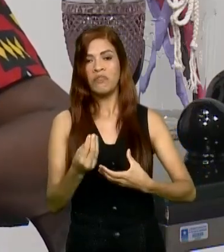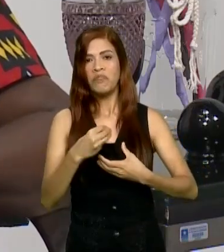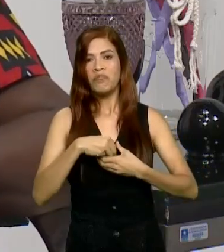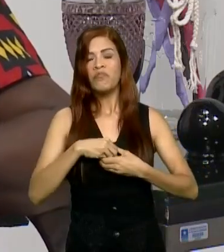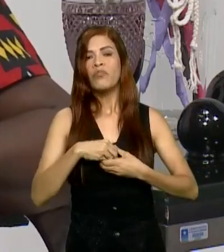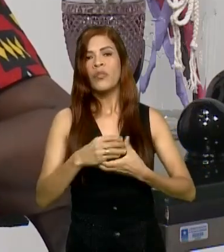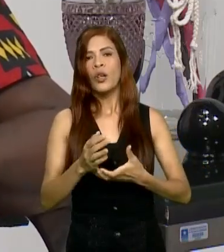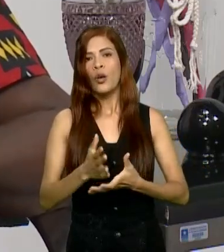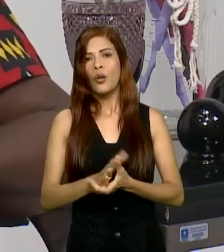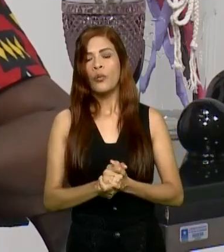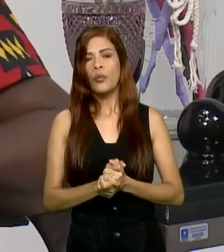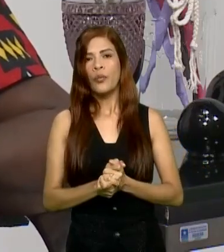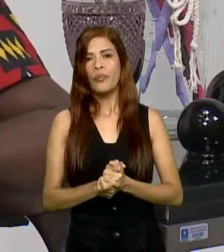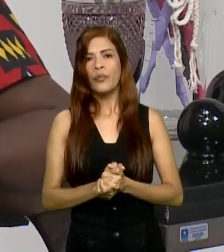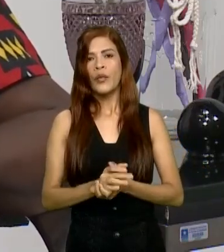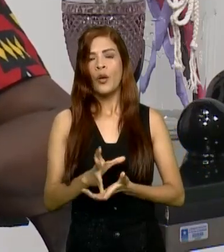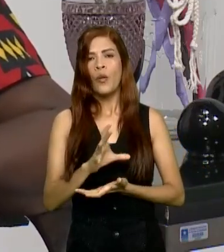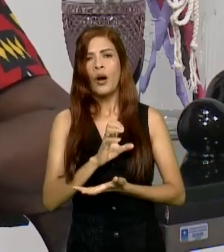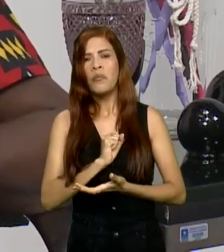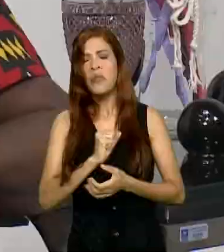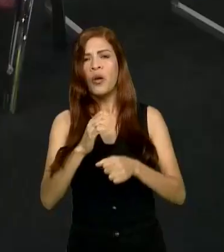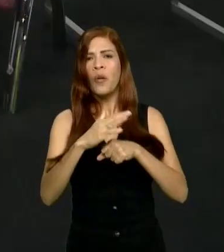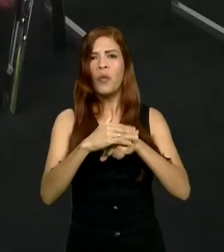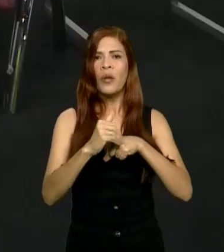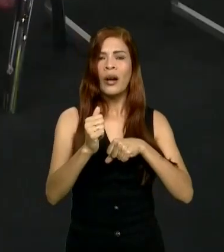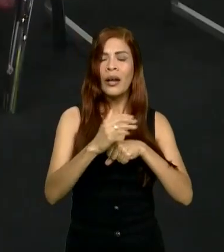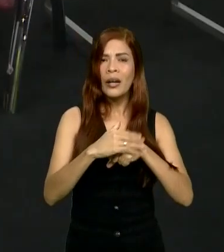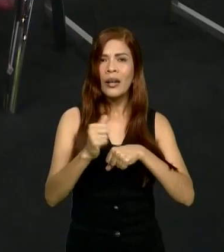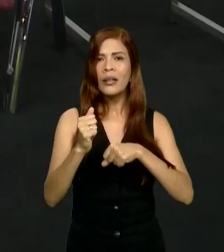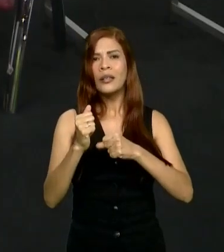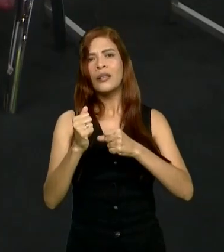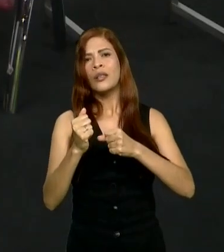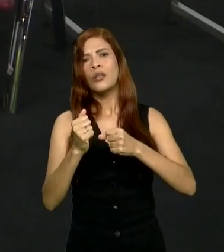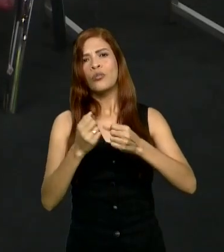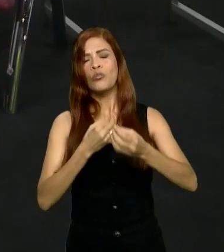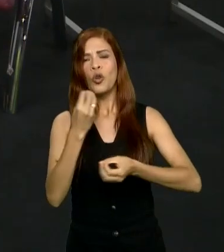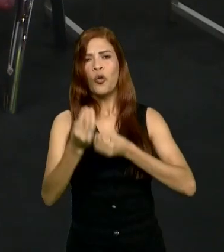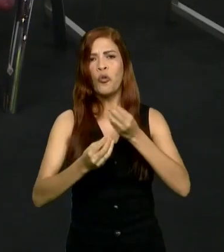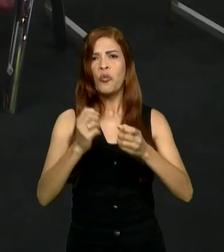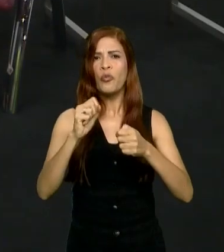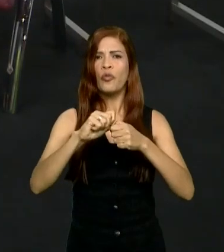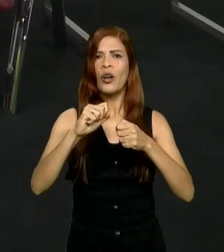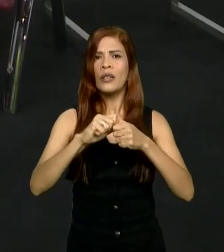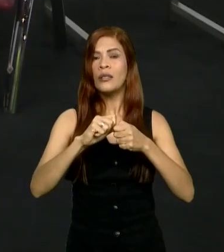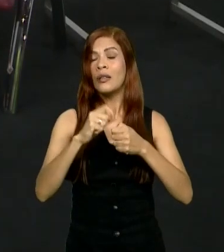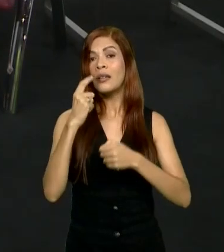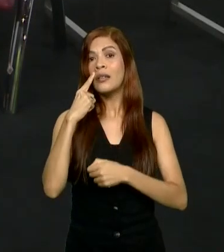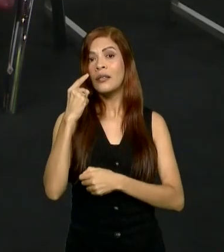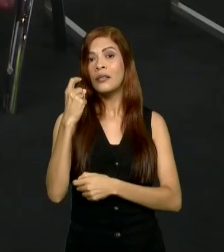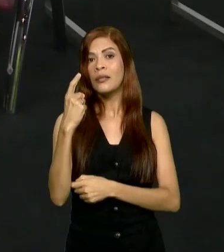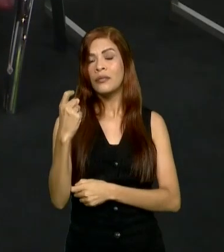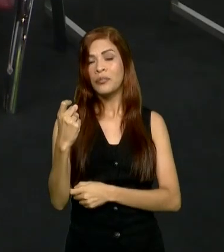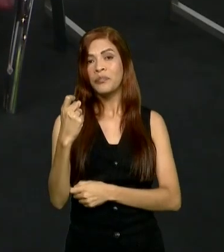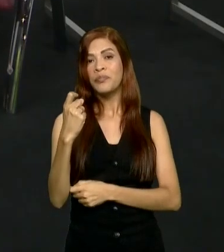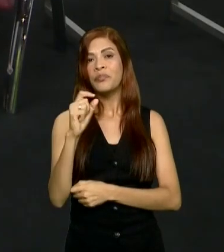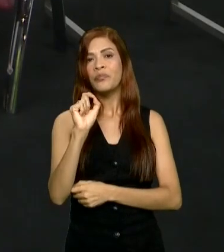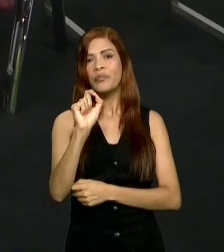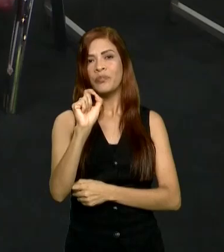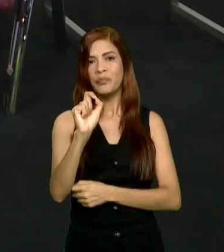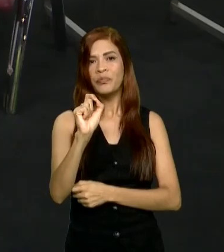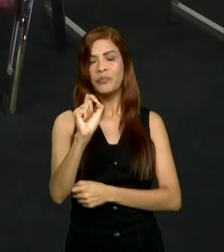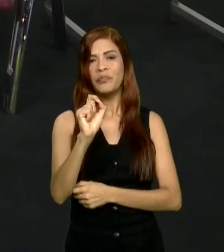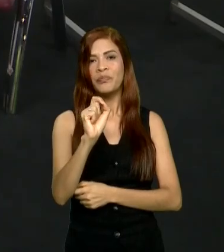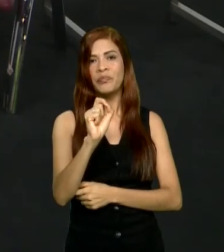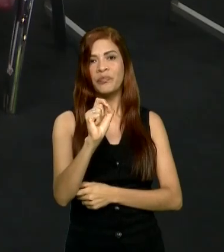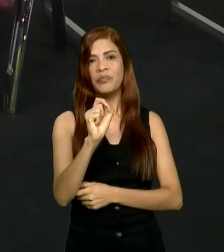e o carinho Em cada nesse toque modo de tempero, né? fazer. E o que é bem interessante é a